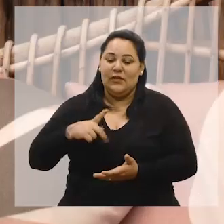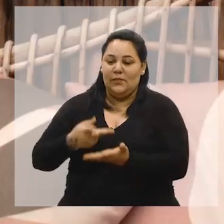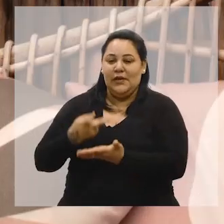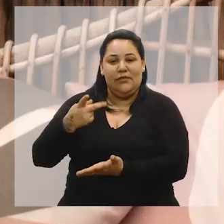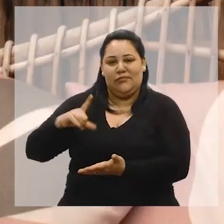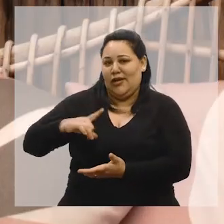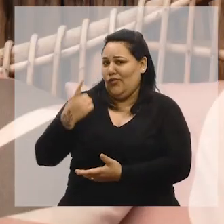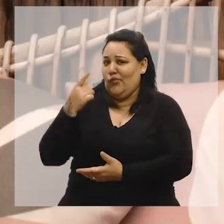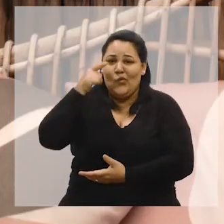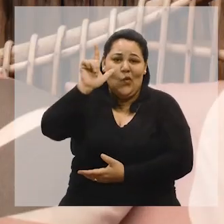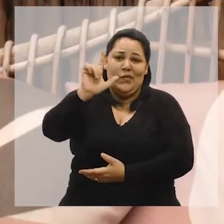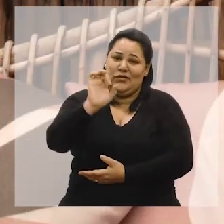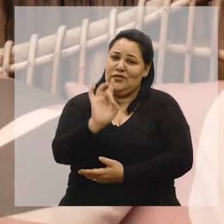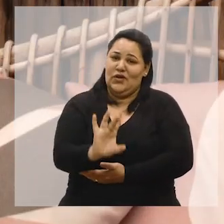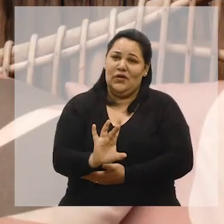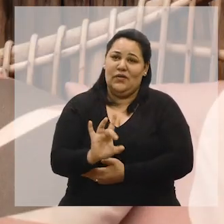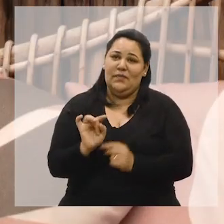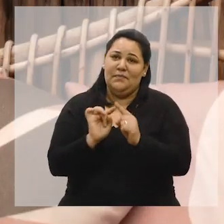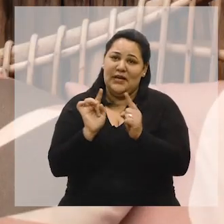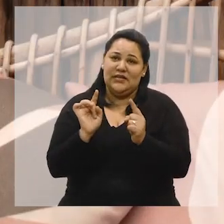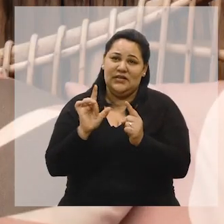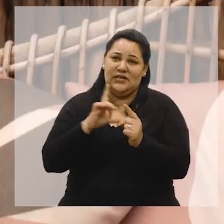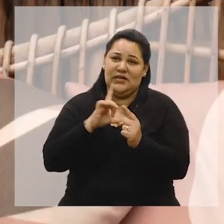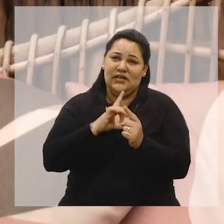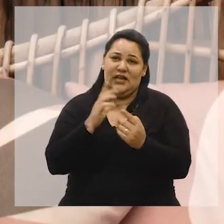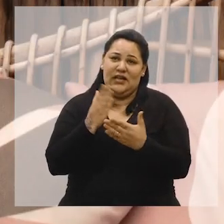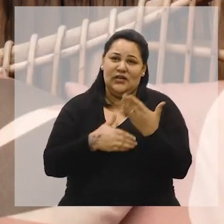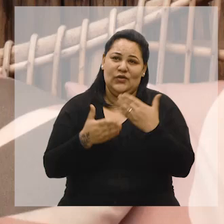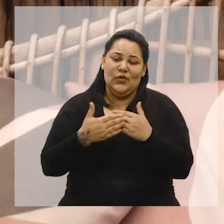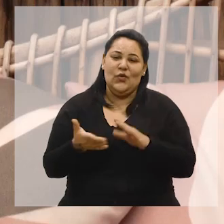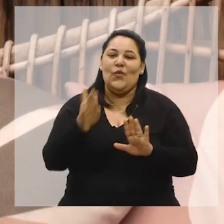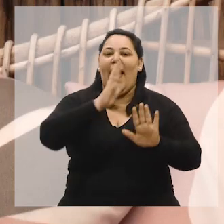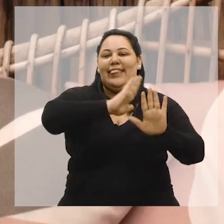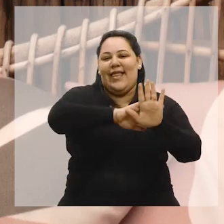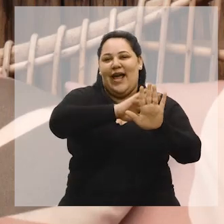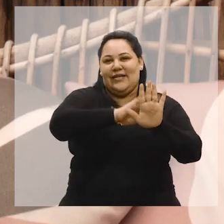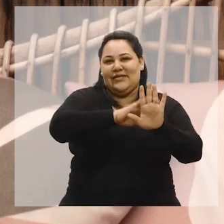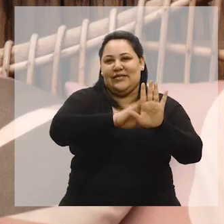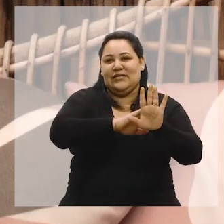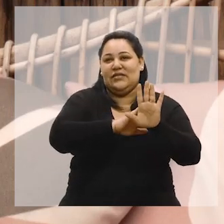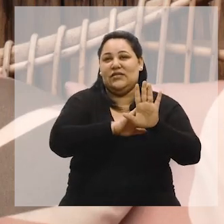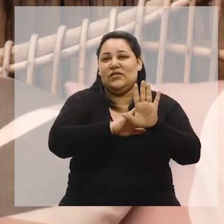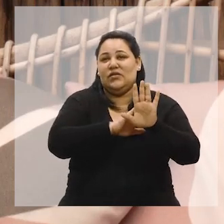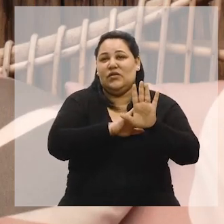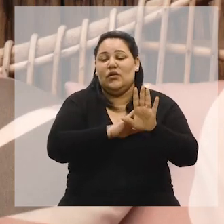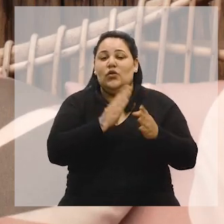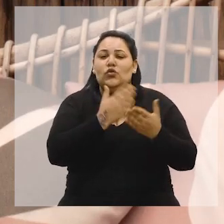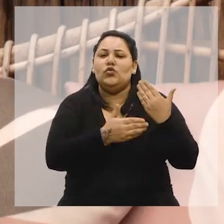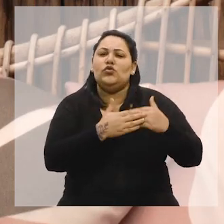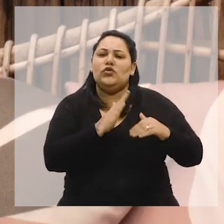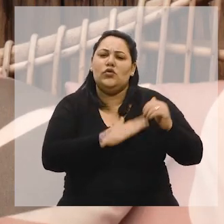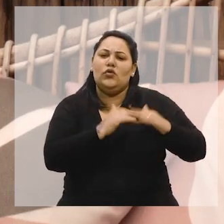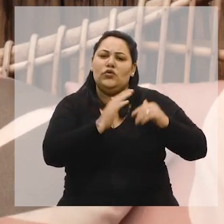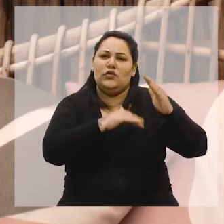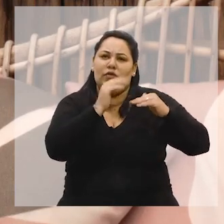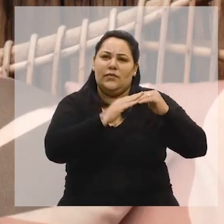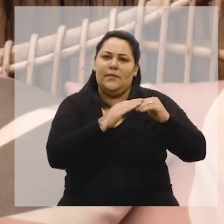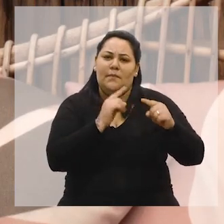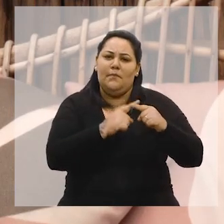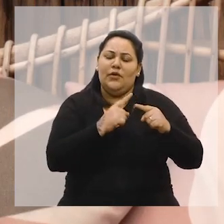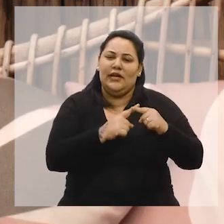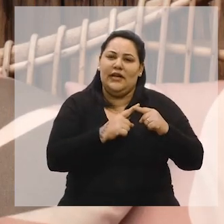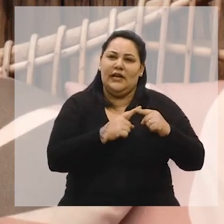Ganha uma pessoa, né? Mas existe tudo um por trás, assim, né? Tudo que tu constrói. O MasterChef é